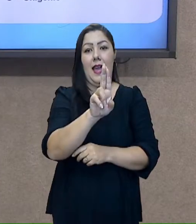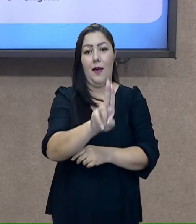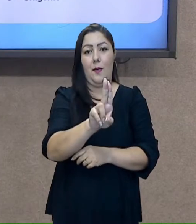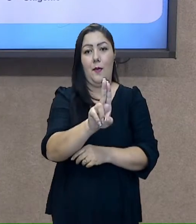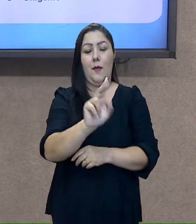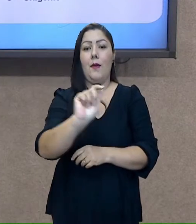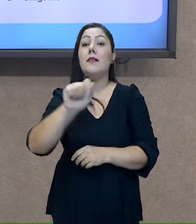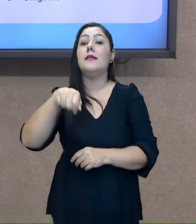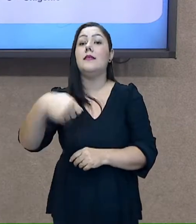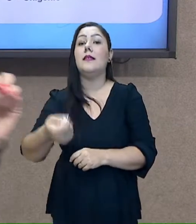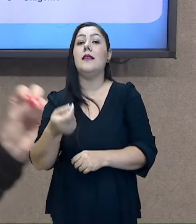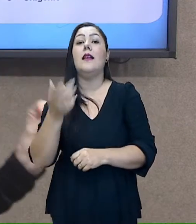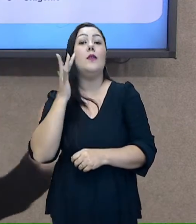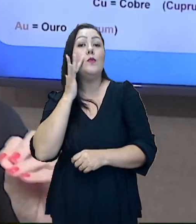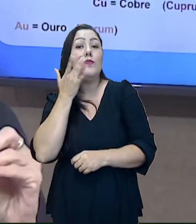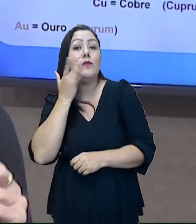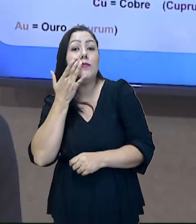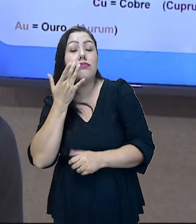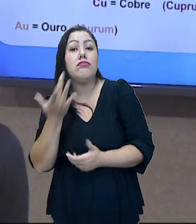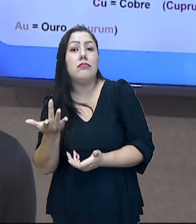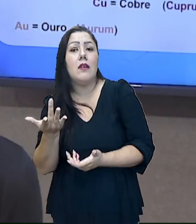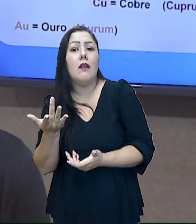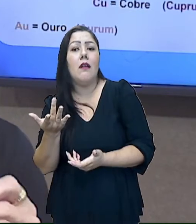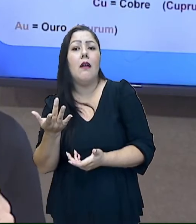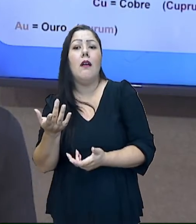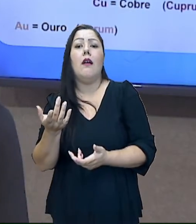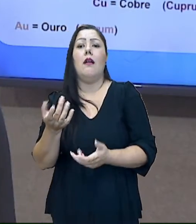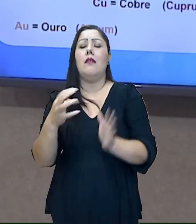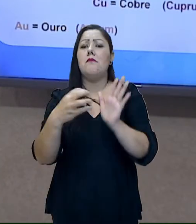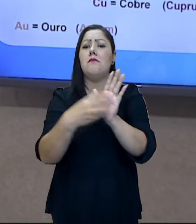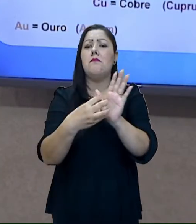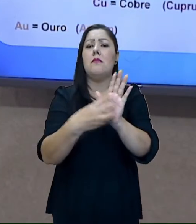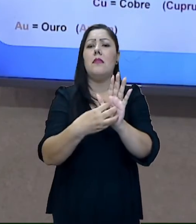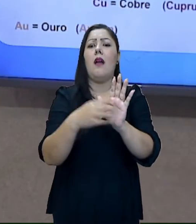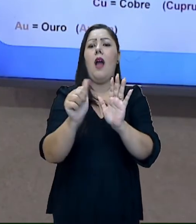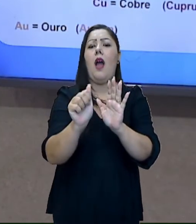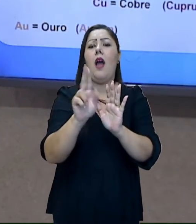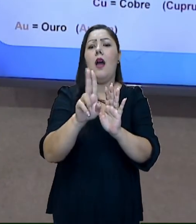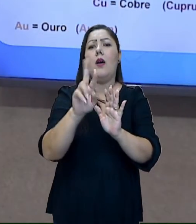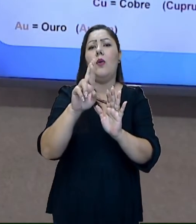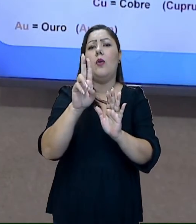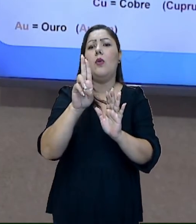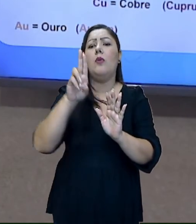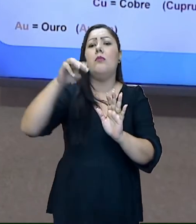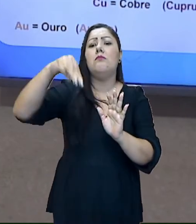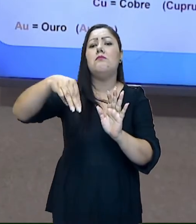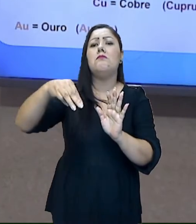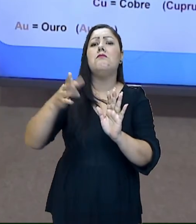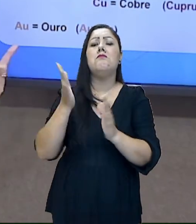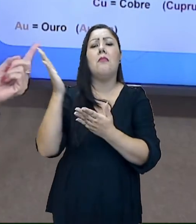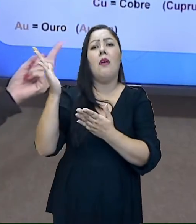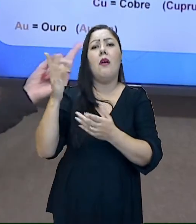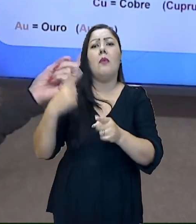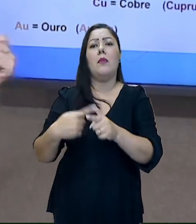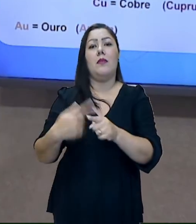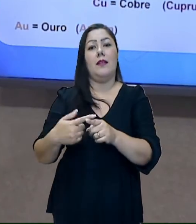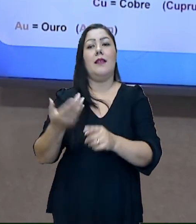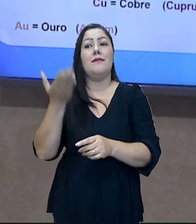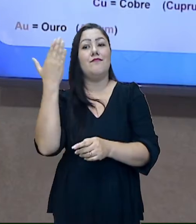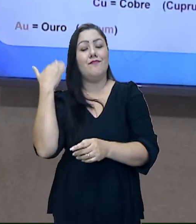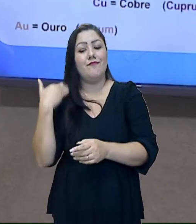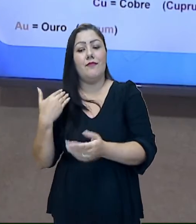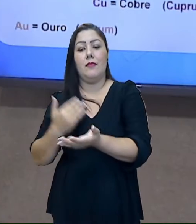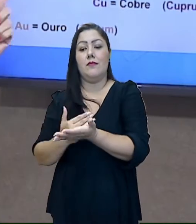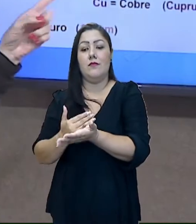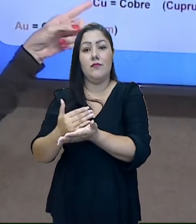do ouro é Au. Por que Au? Por causa do nome de origem, aurum.